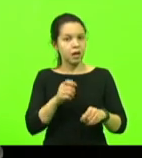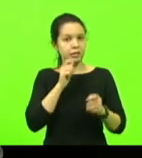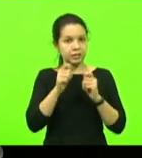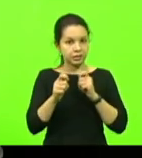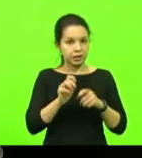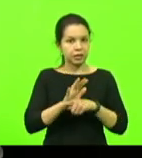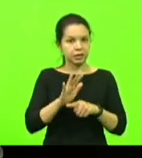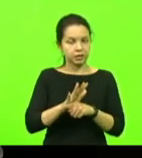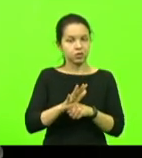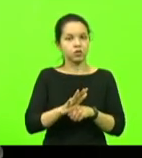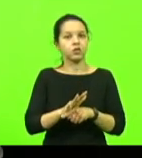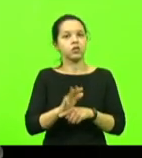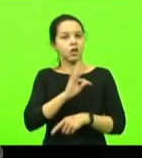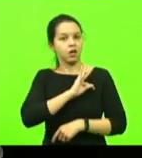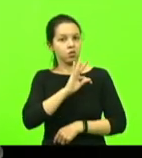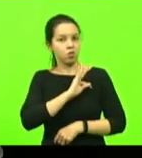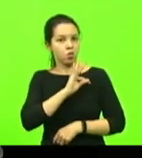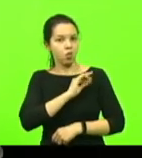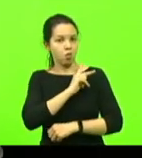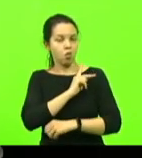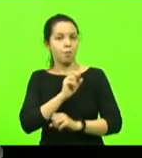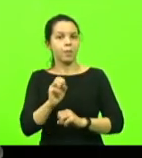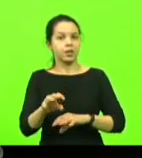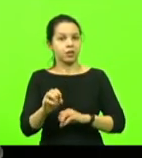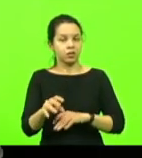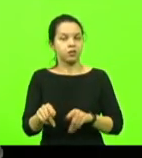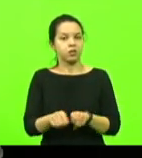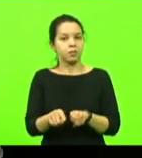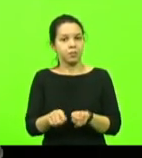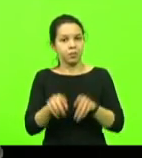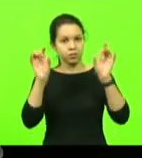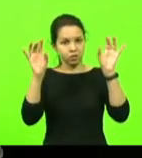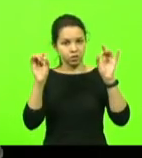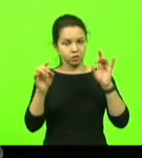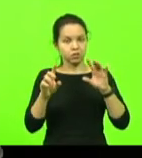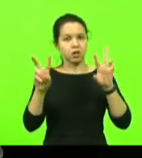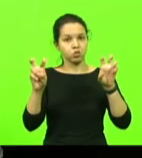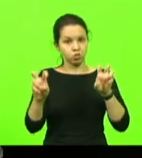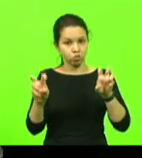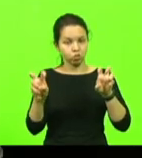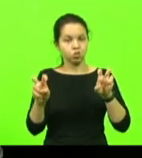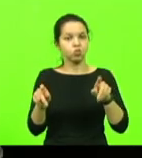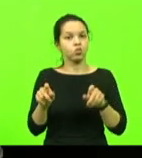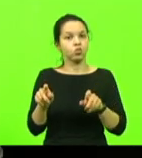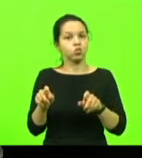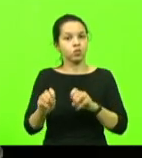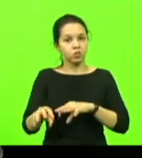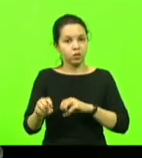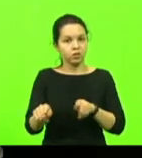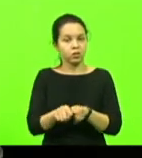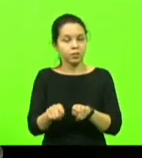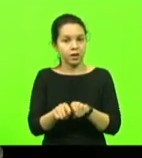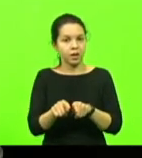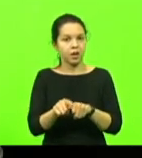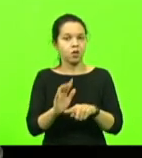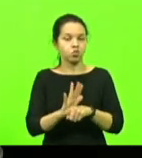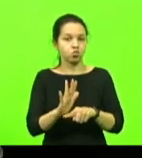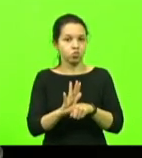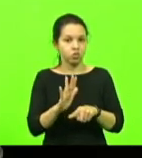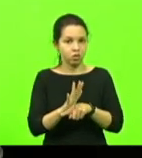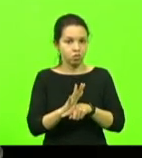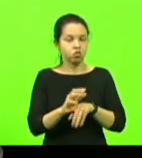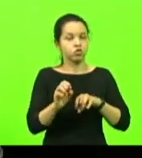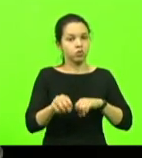pedagógico, especialista em assuntos educacionais, assistente de educação, consultor e consultor educacional.